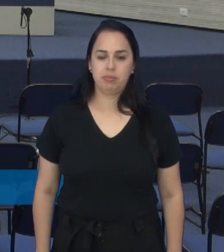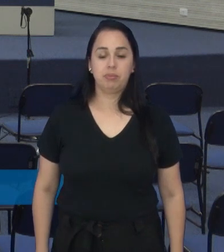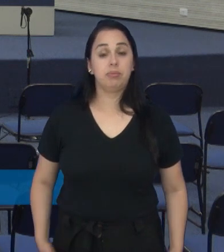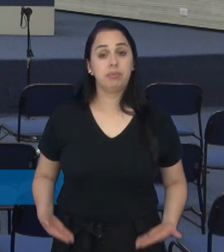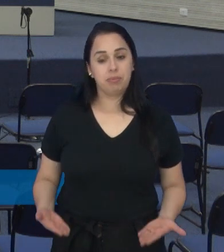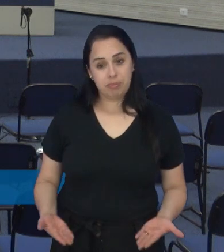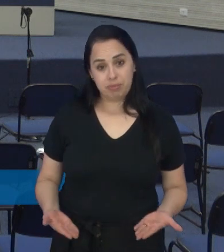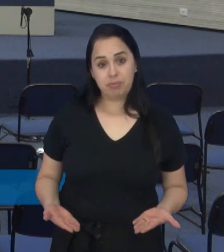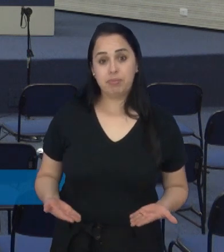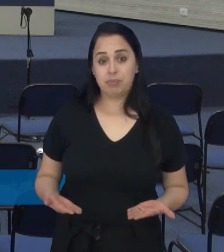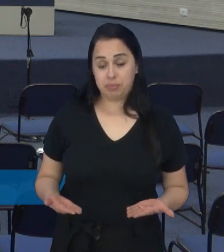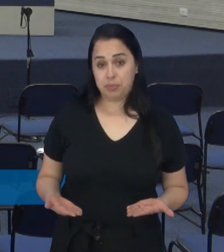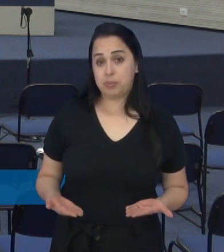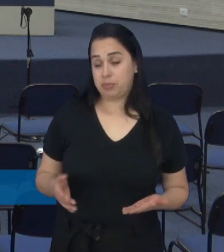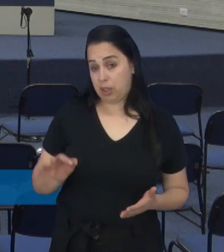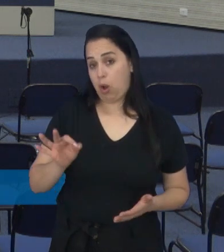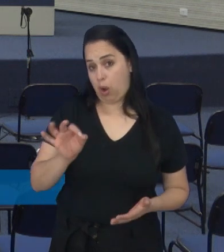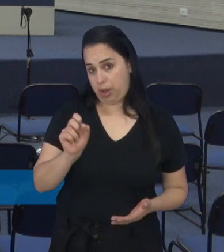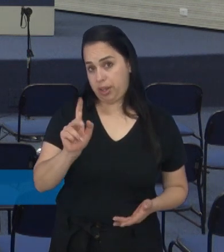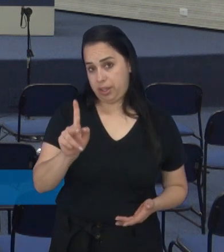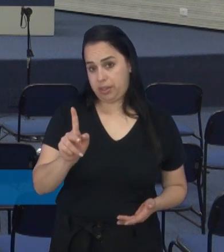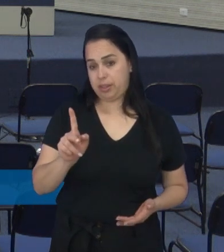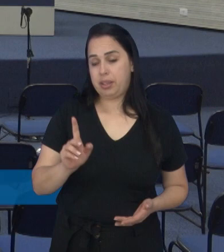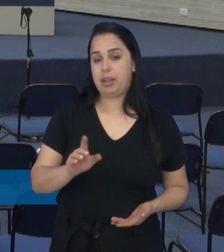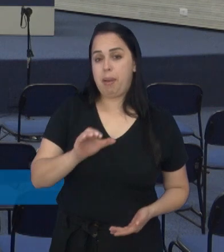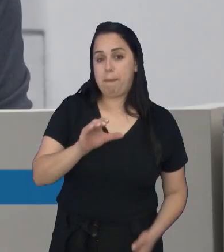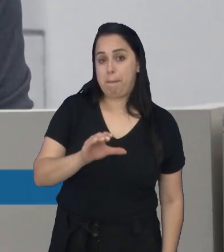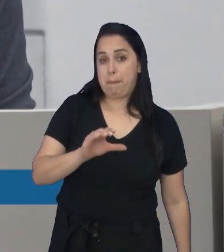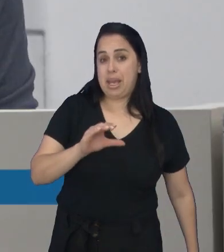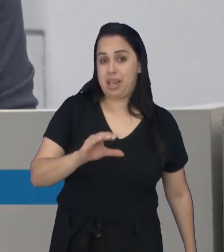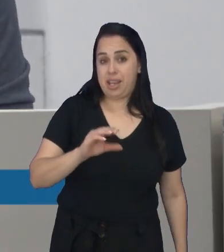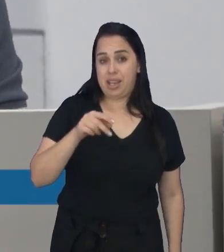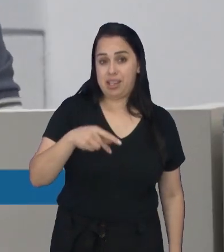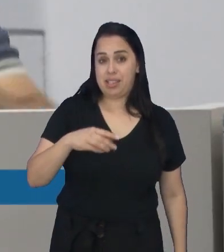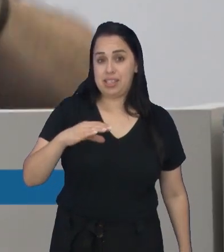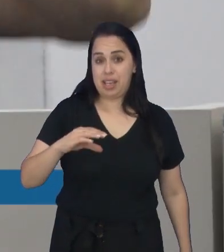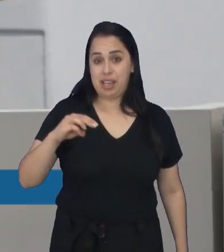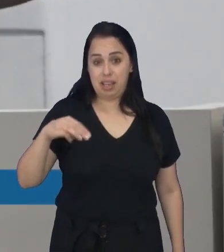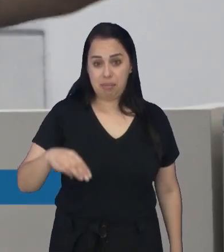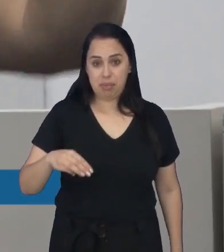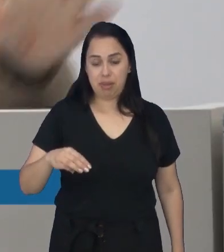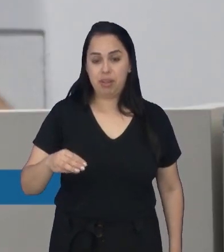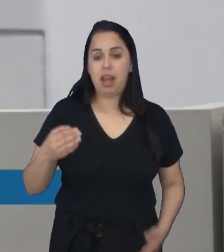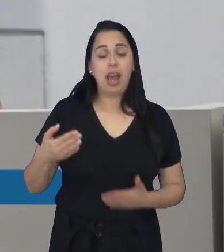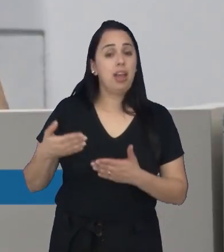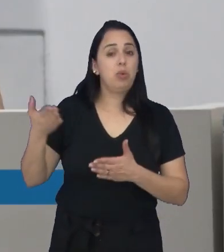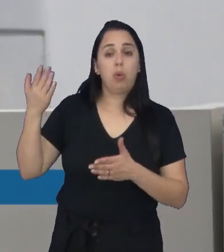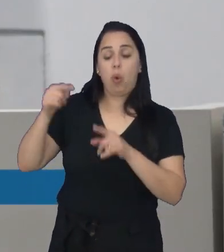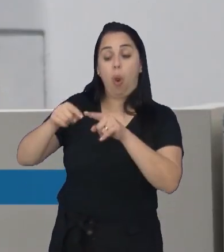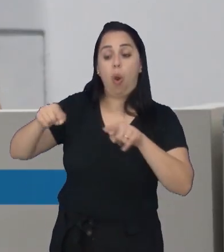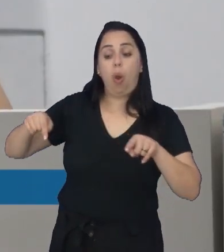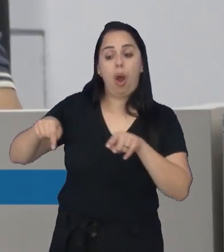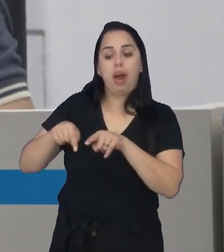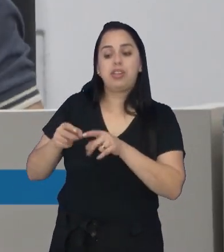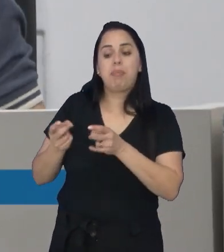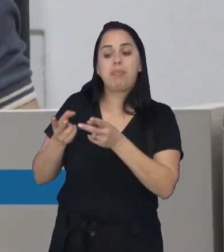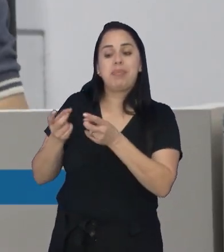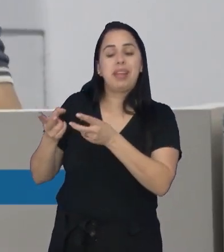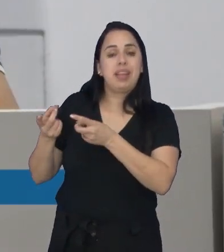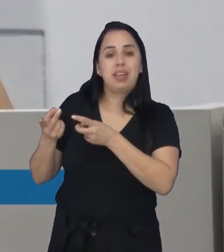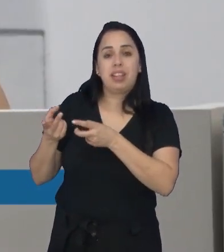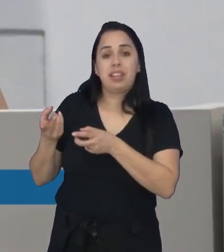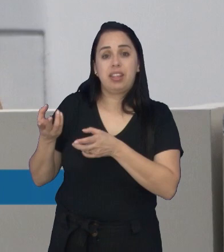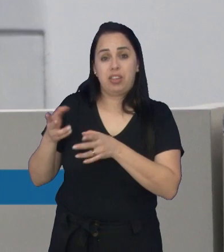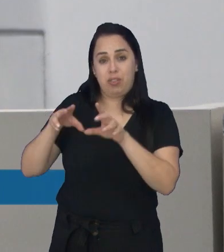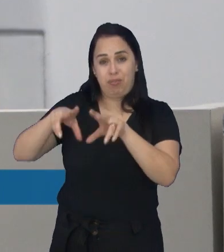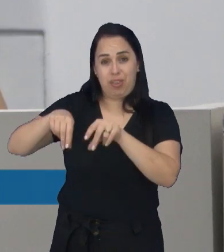mas o PCM é válido para que aqueles loteamentos que do passado que você tinha o tipo B Tipo C